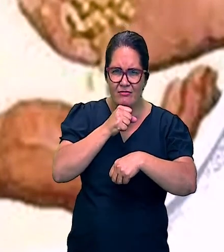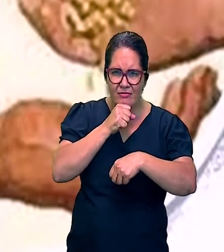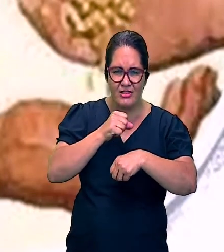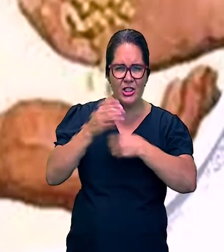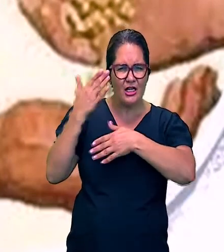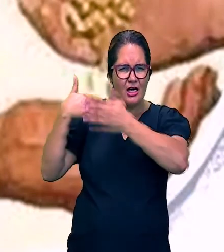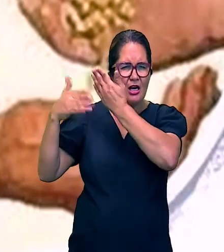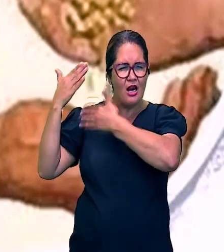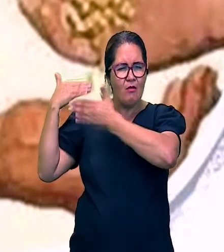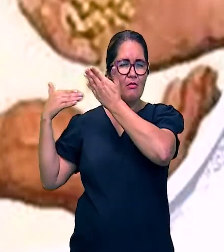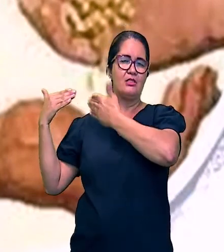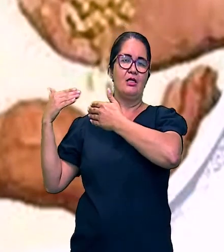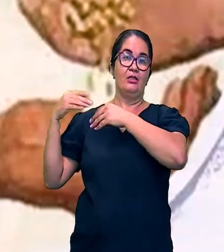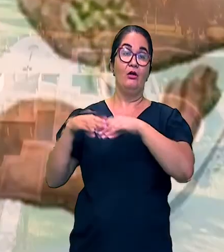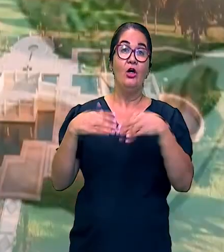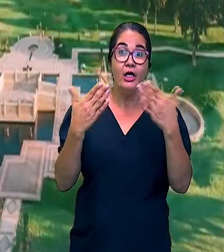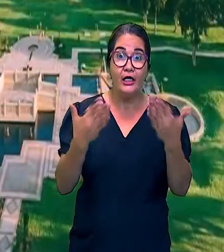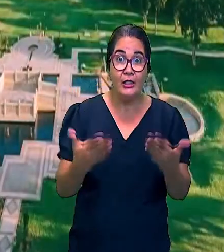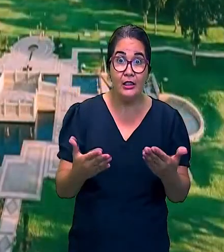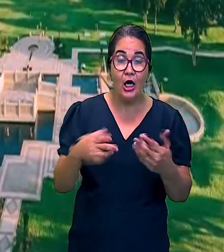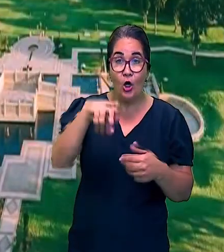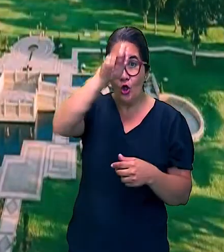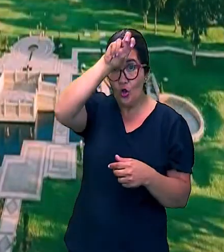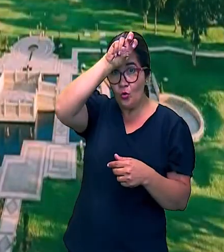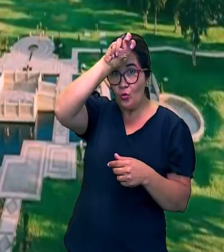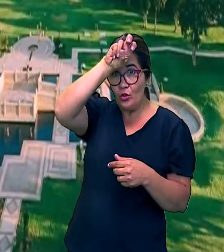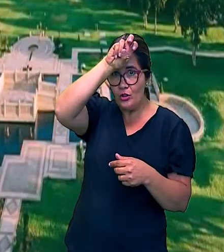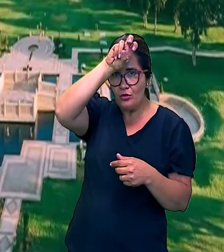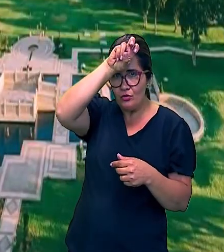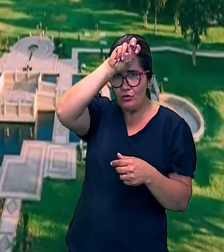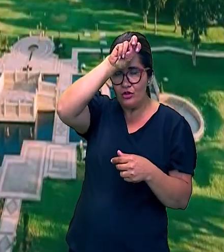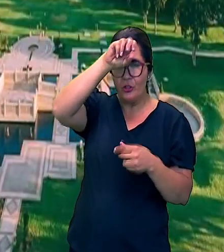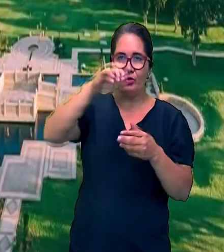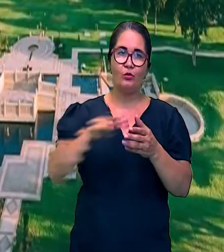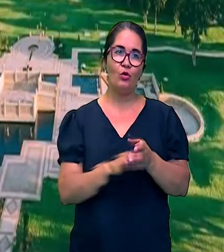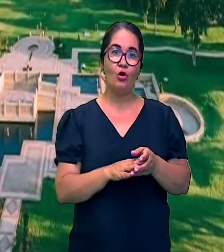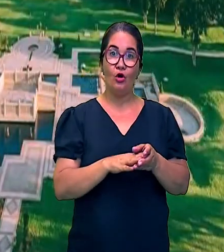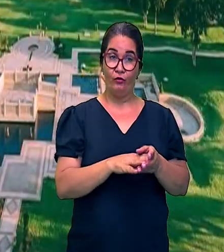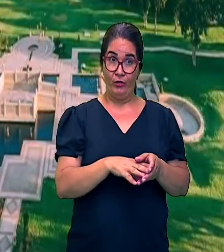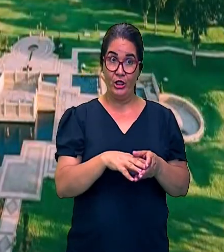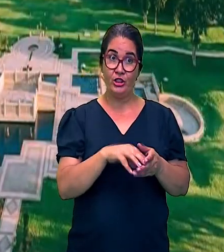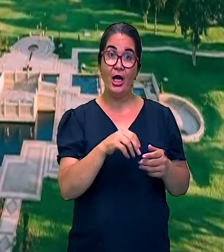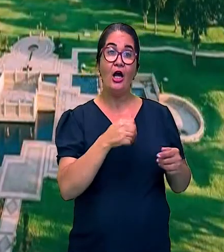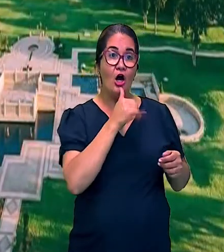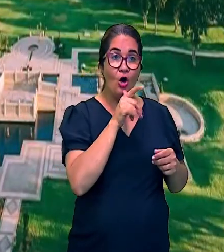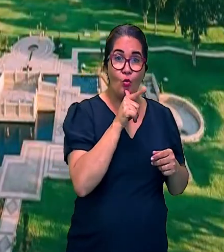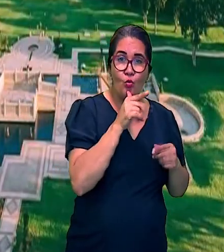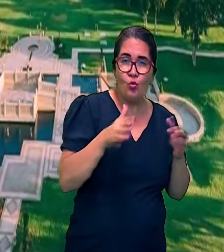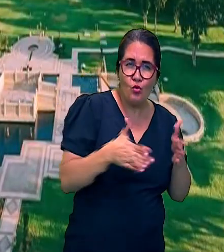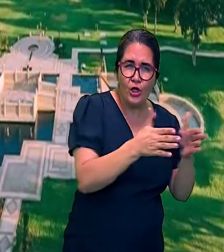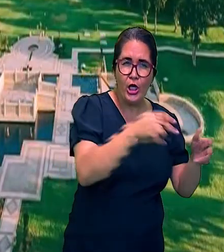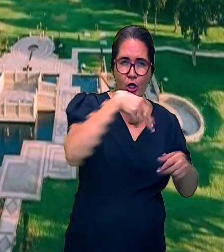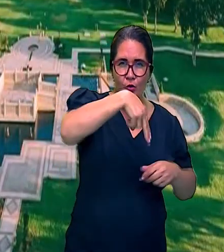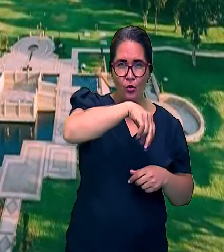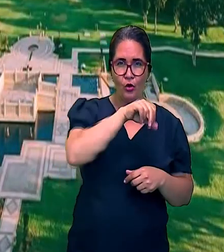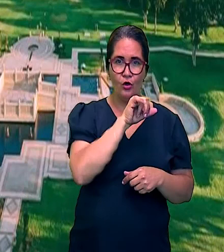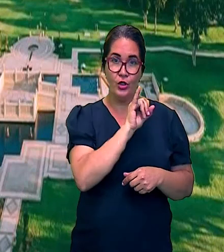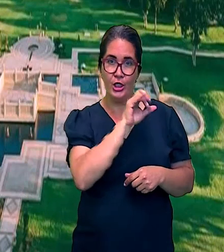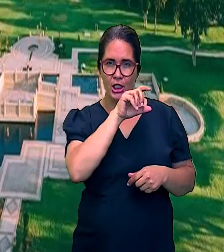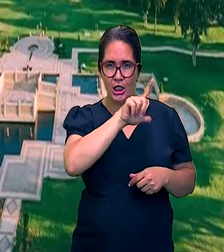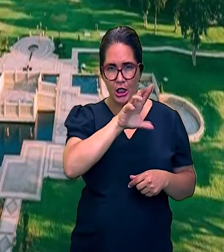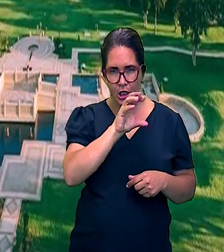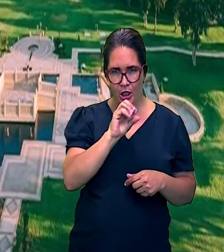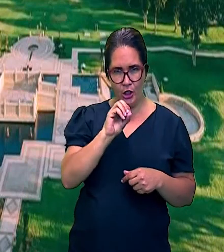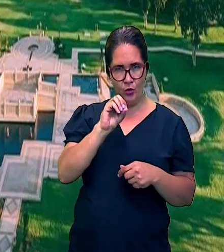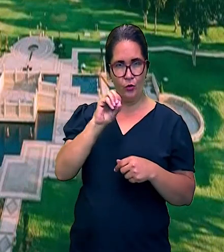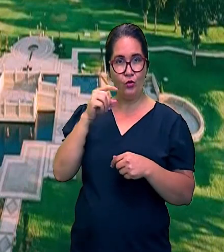rio Nilo, que fica no Egito, o rio Nilo, no rio